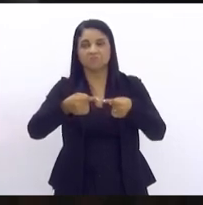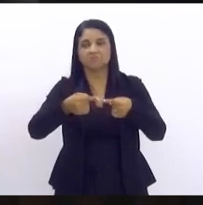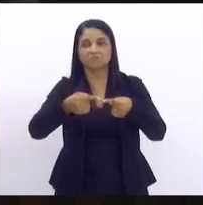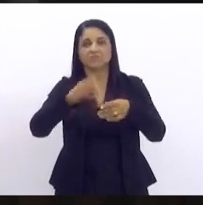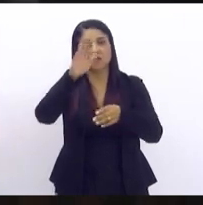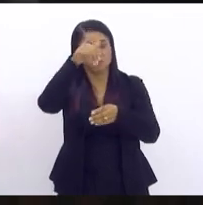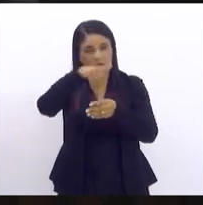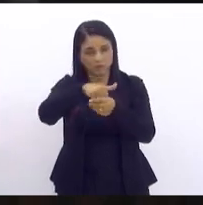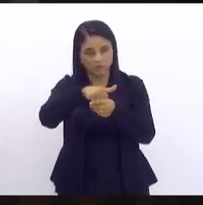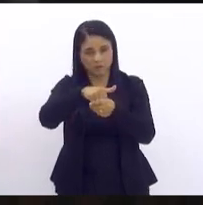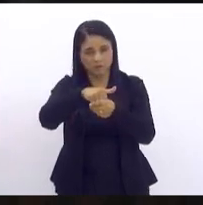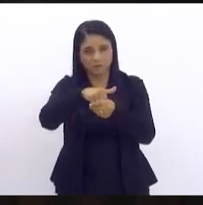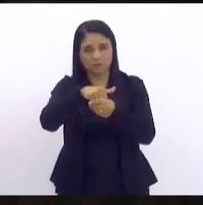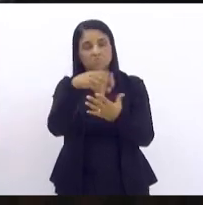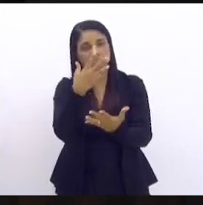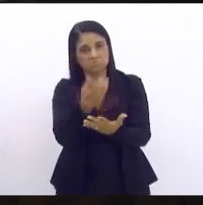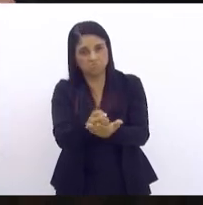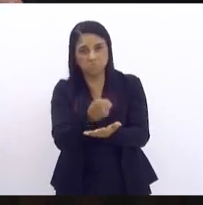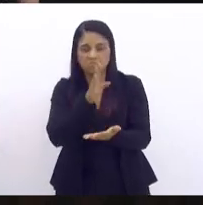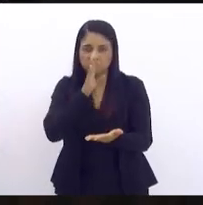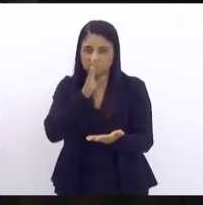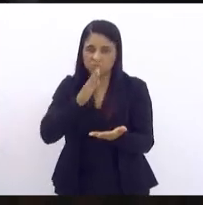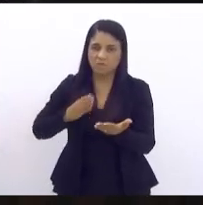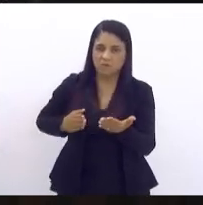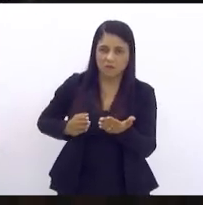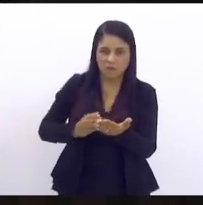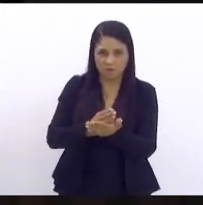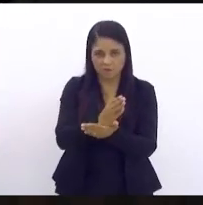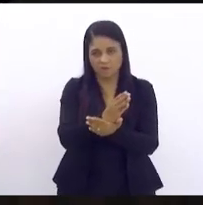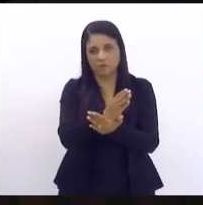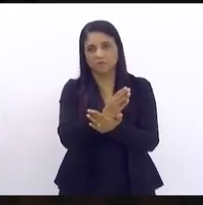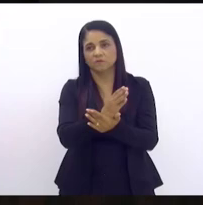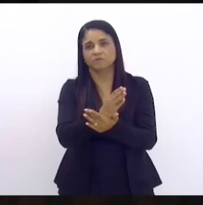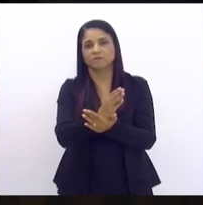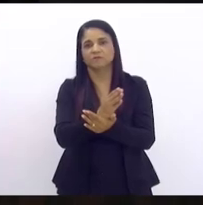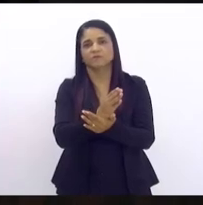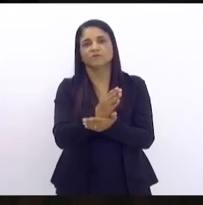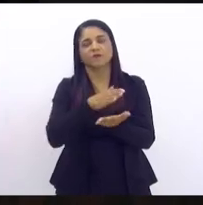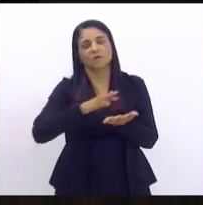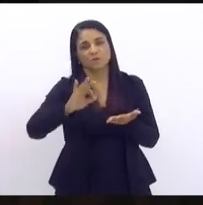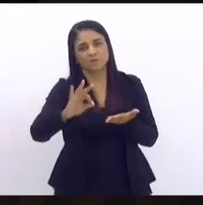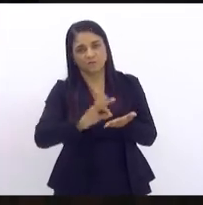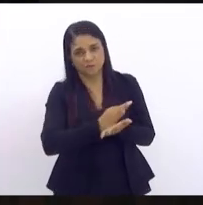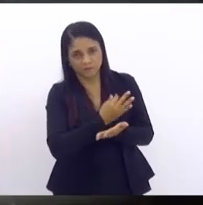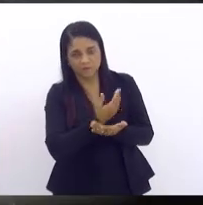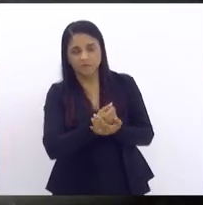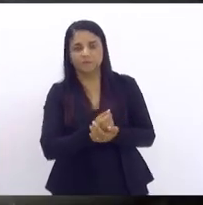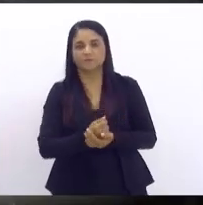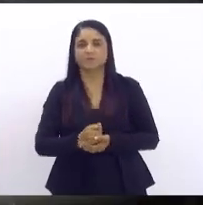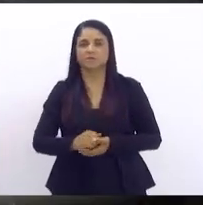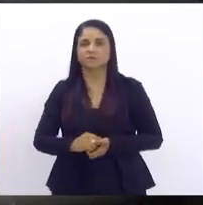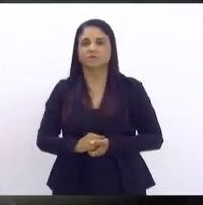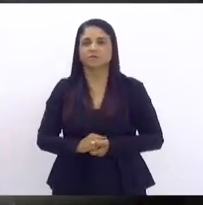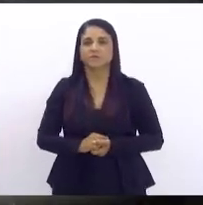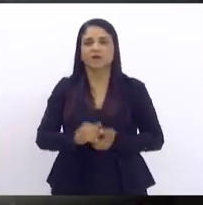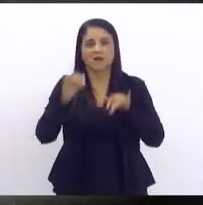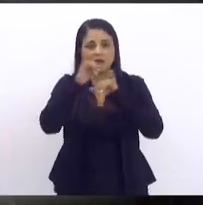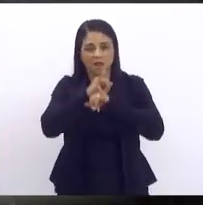Em votação, senhores que aprovam, permaneçam como estão. Aprovado, vai a promulgação.